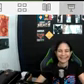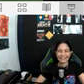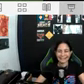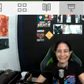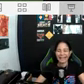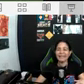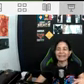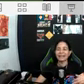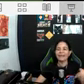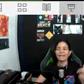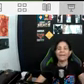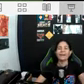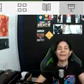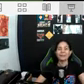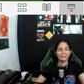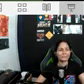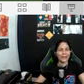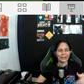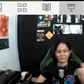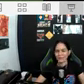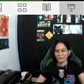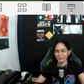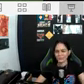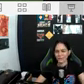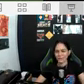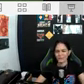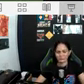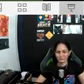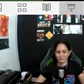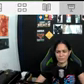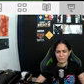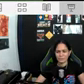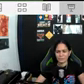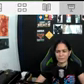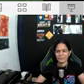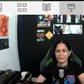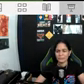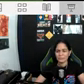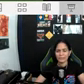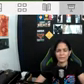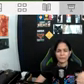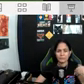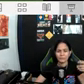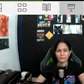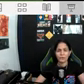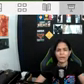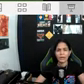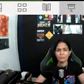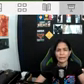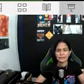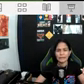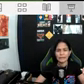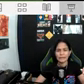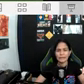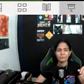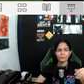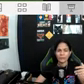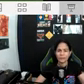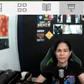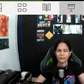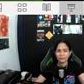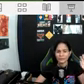de cicatrizes. Então, é no joelho, não tem problema não, a cicatriz a mais ou a menos. Coloca a pomada